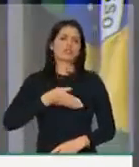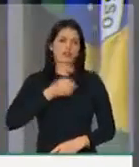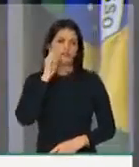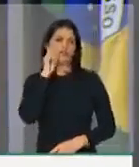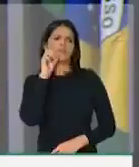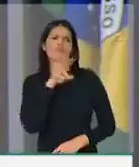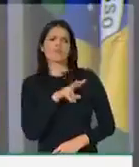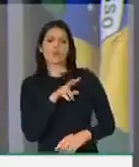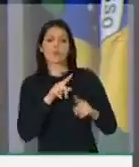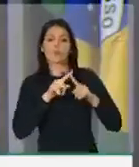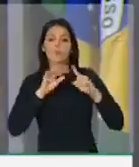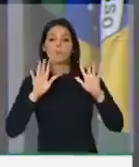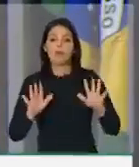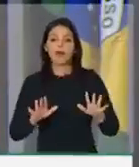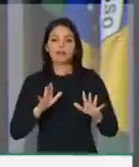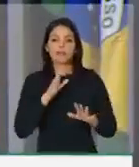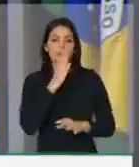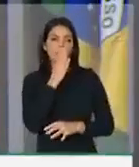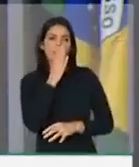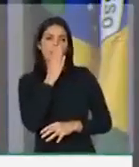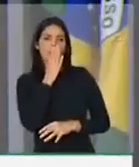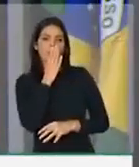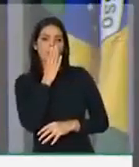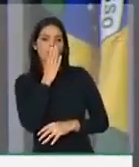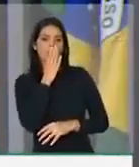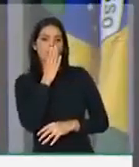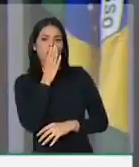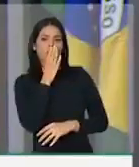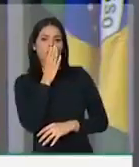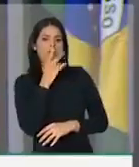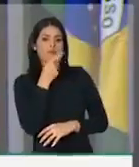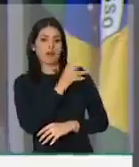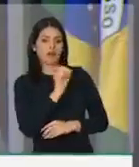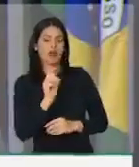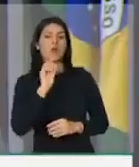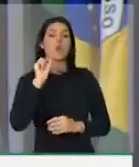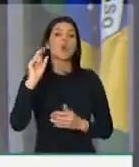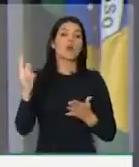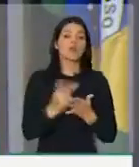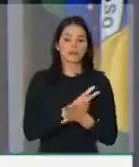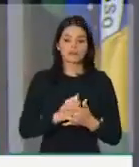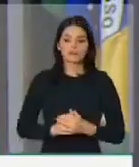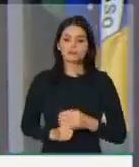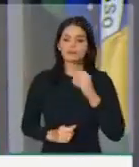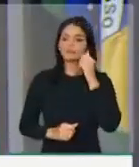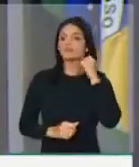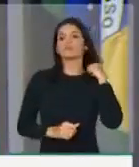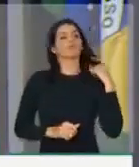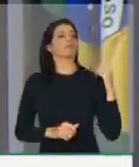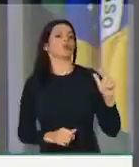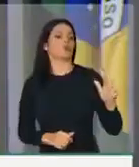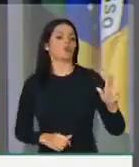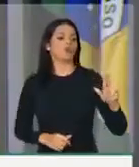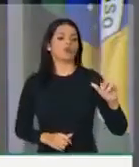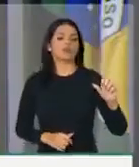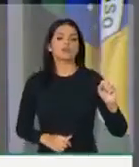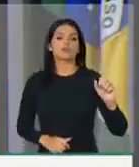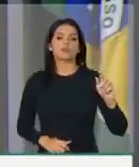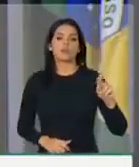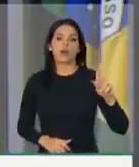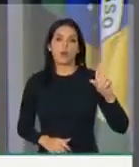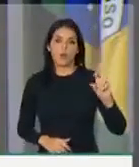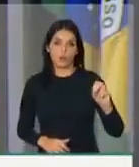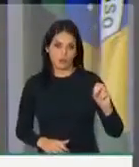vi é mas nesse momento se cala se cala o que que aconteceu o Luiz Paulo domingueti